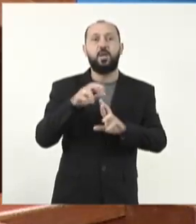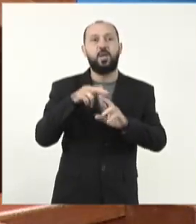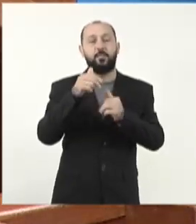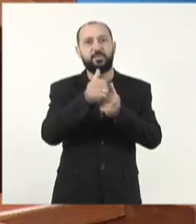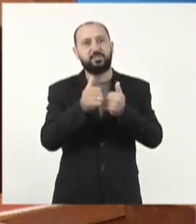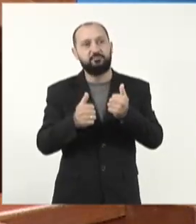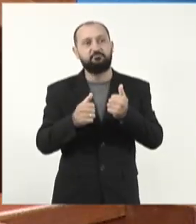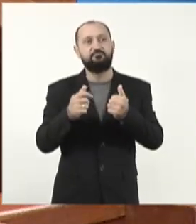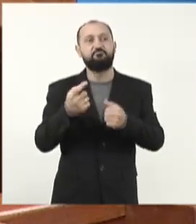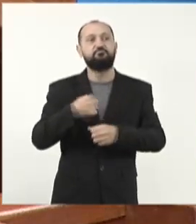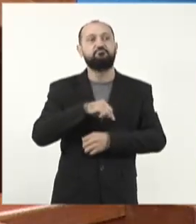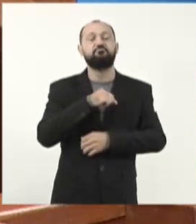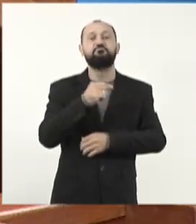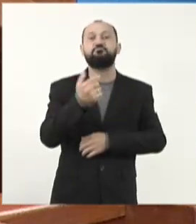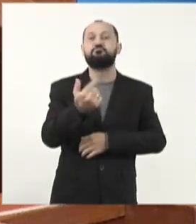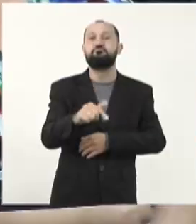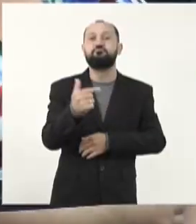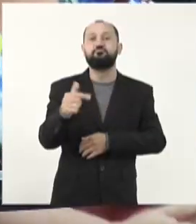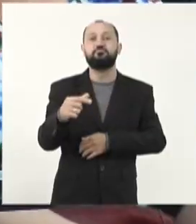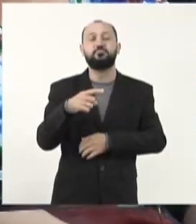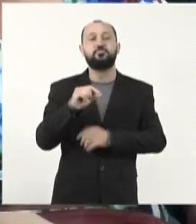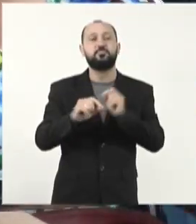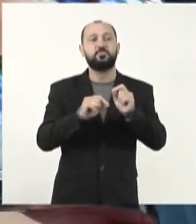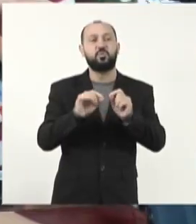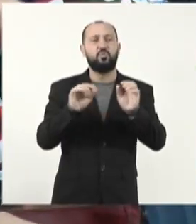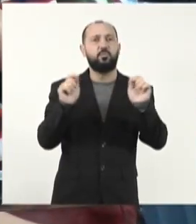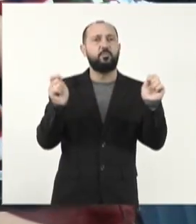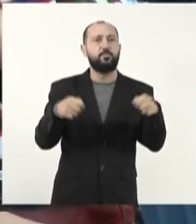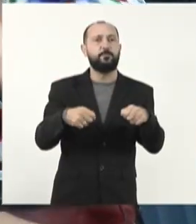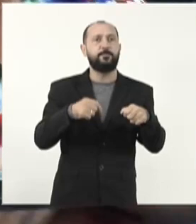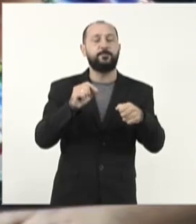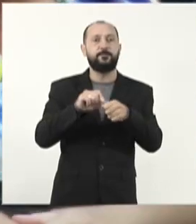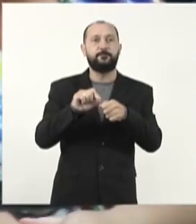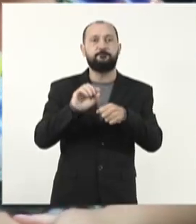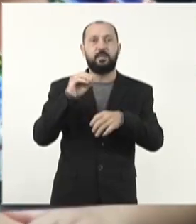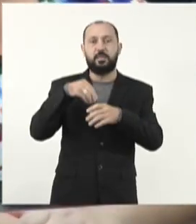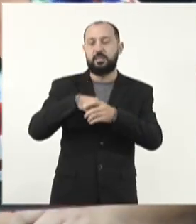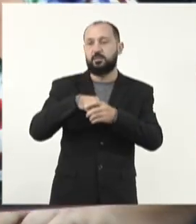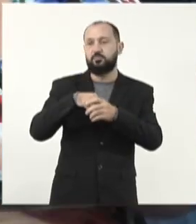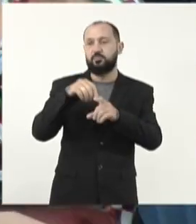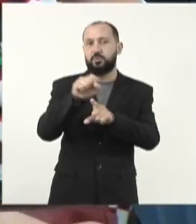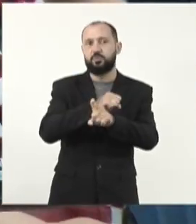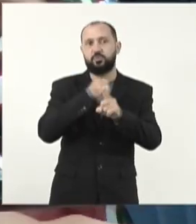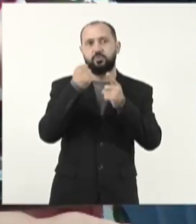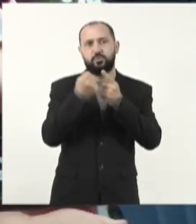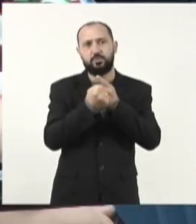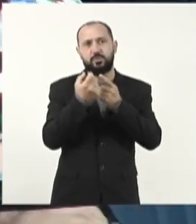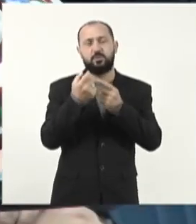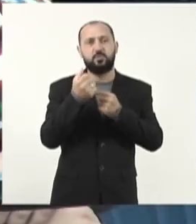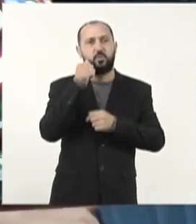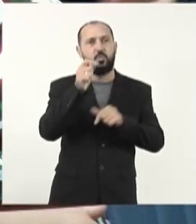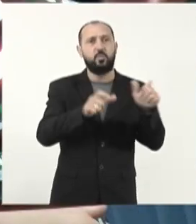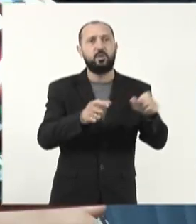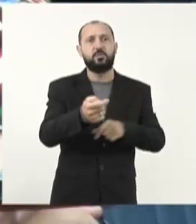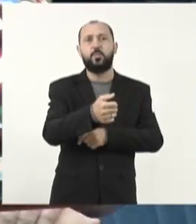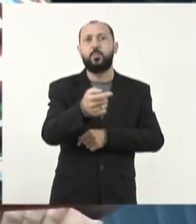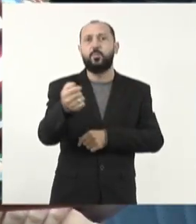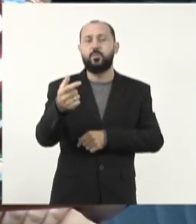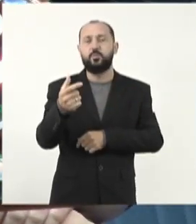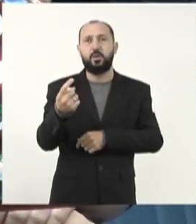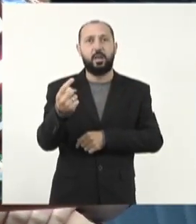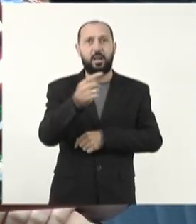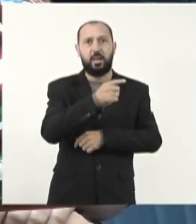representação, e a gente não tem aqui a representação efetiva do que se passa na nossa sociedade com tão poucas mulheres. Lá no parlamento